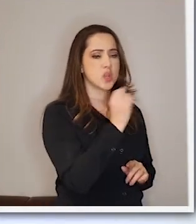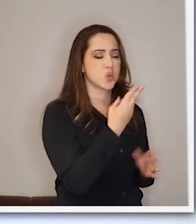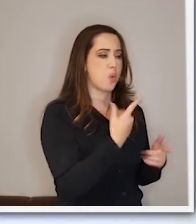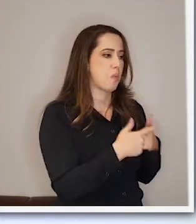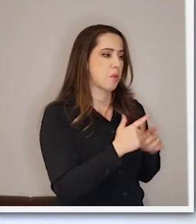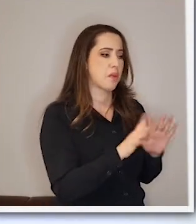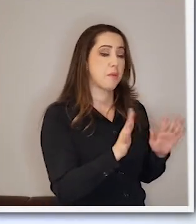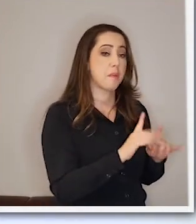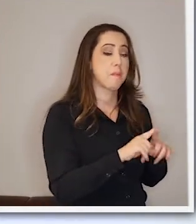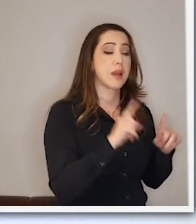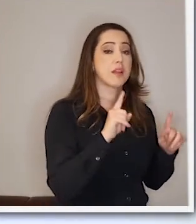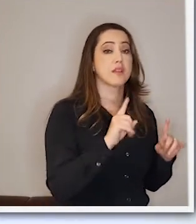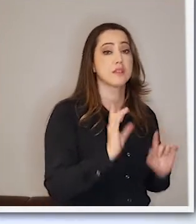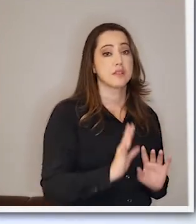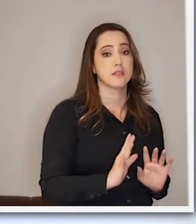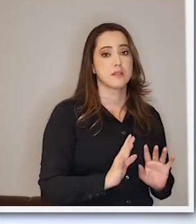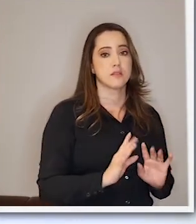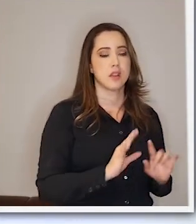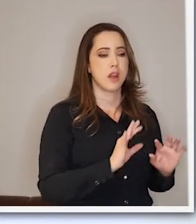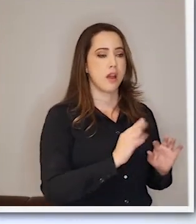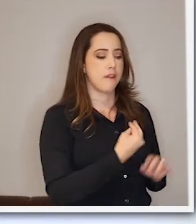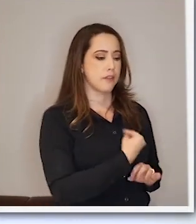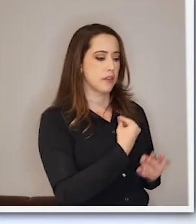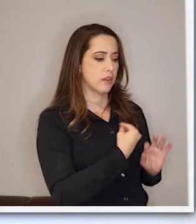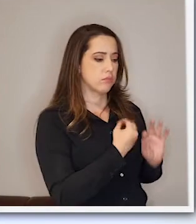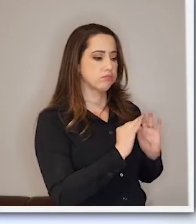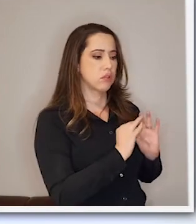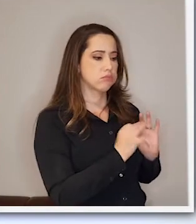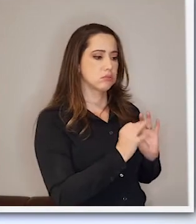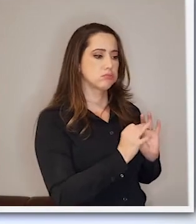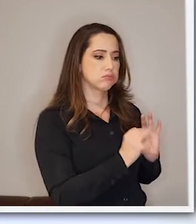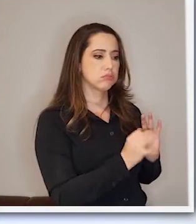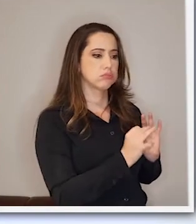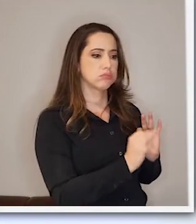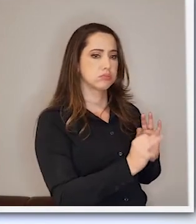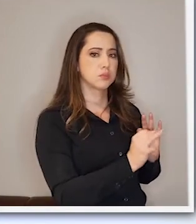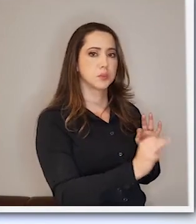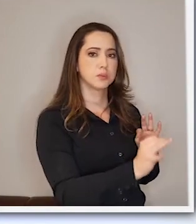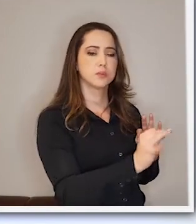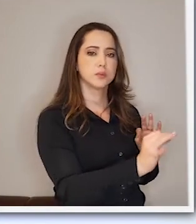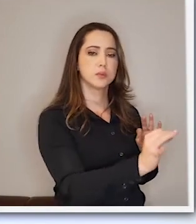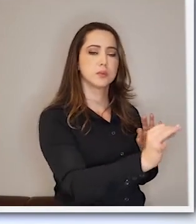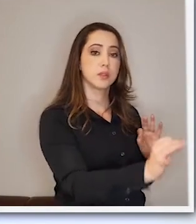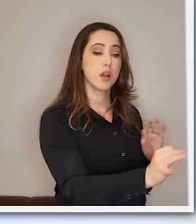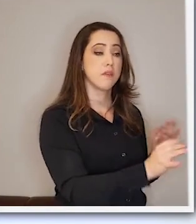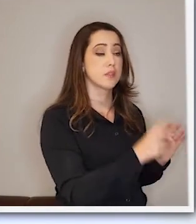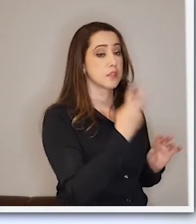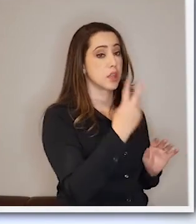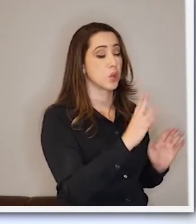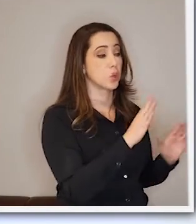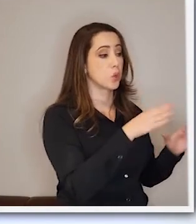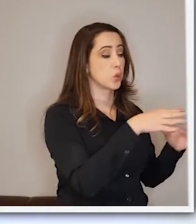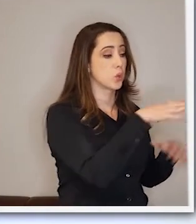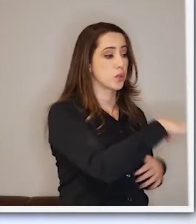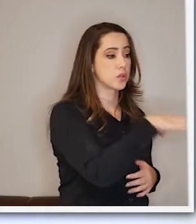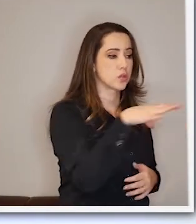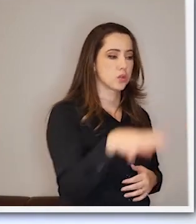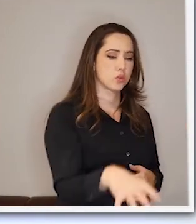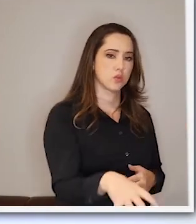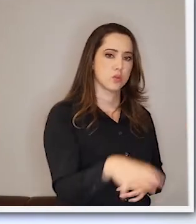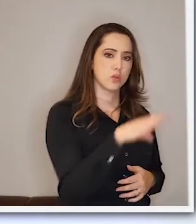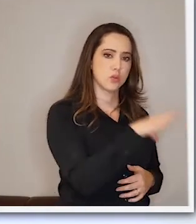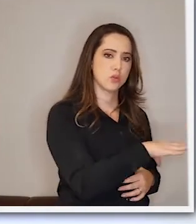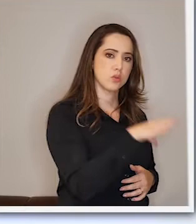deficiência ou surda vê a surdez ou sua deficiência como um problema ou limitação. Agora, ao longo da vida, você tem